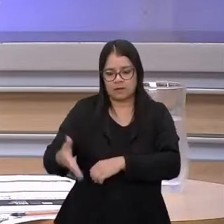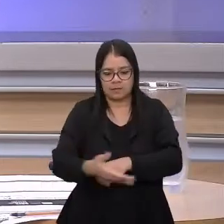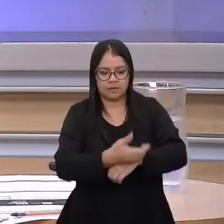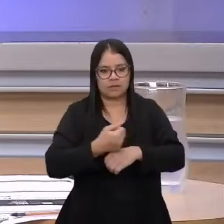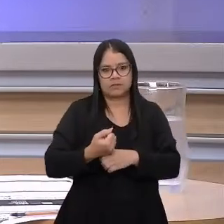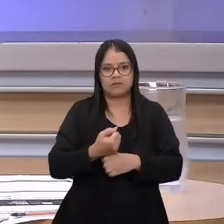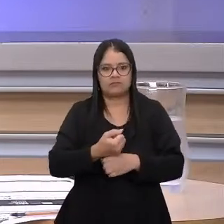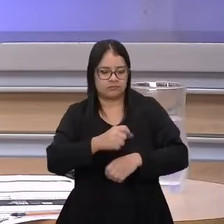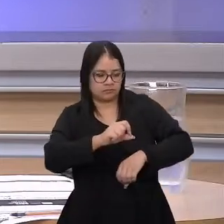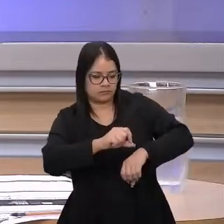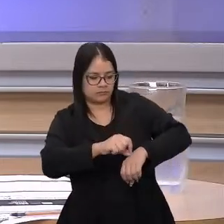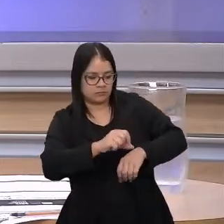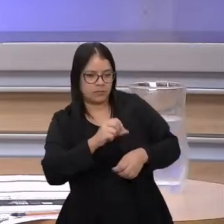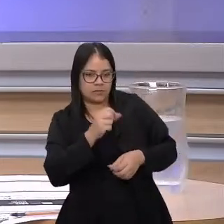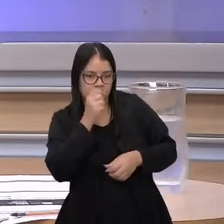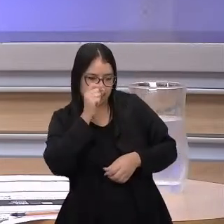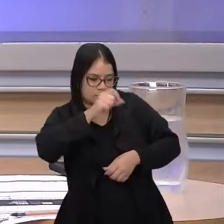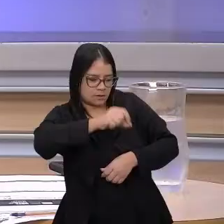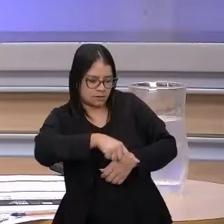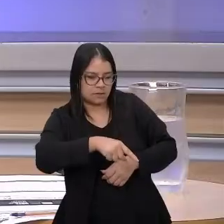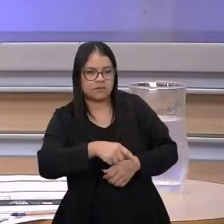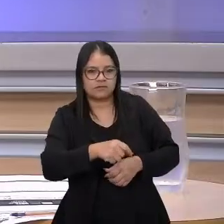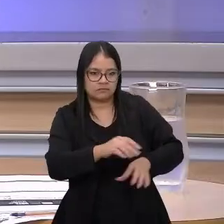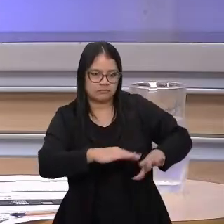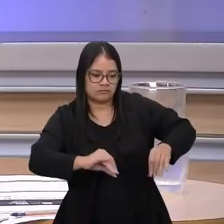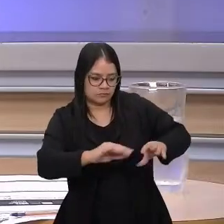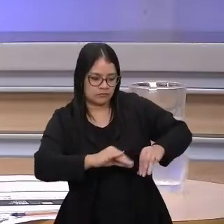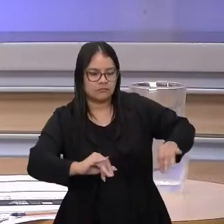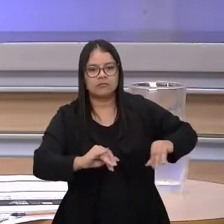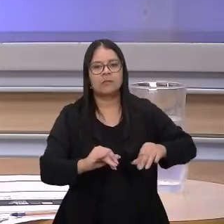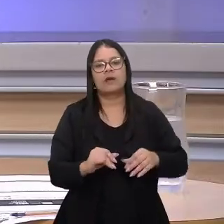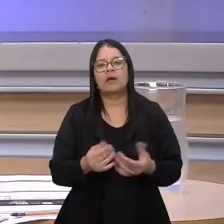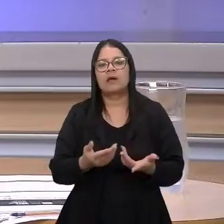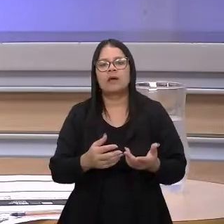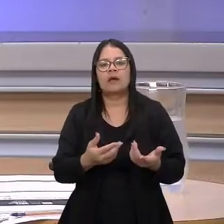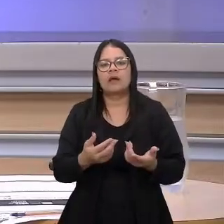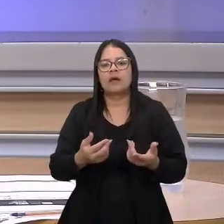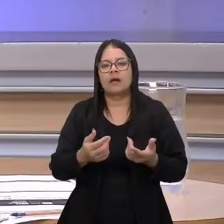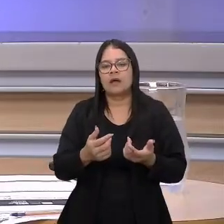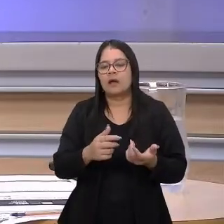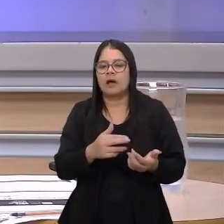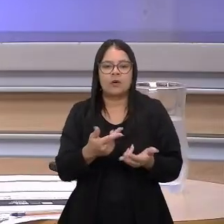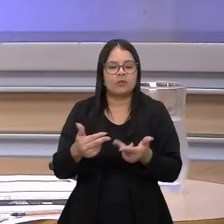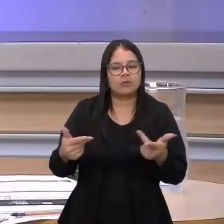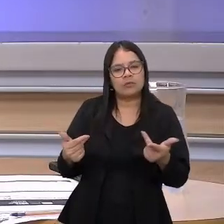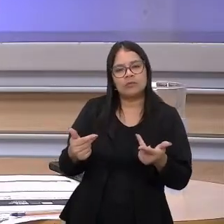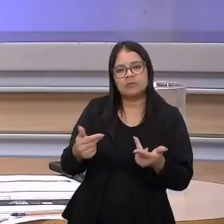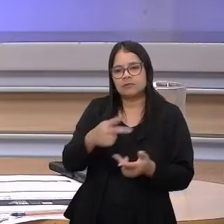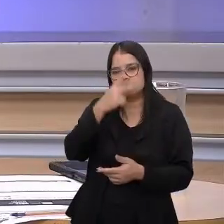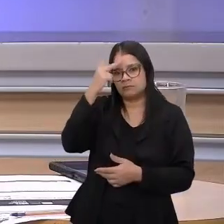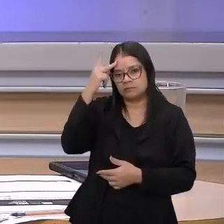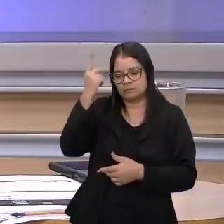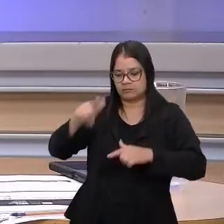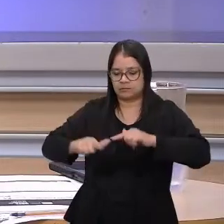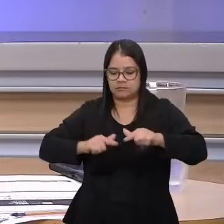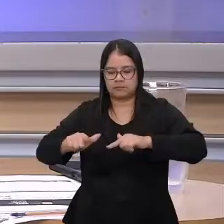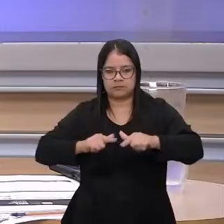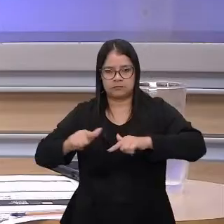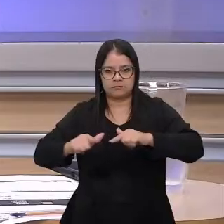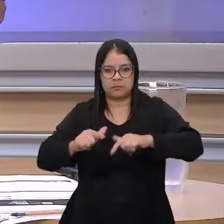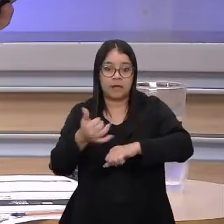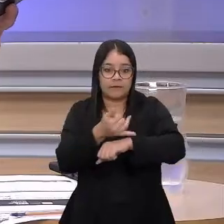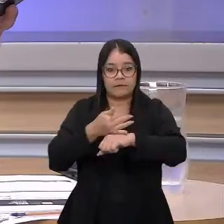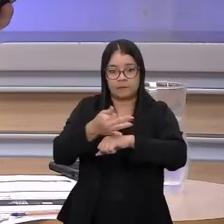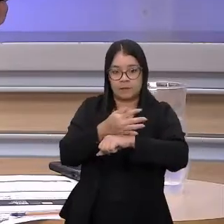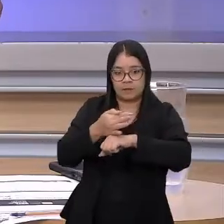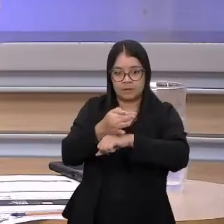resíduos sólidos, considerando grande parte dos trabalhadores atua na informalidade. E